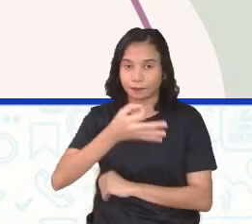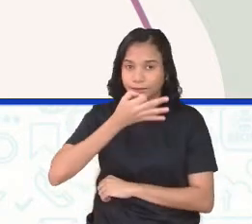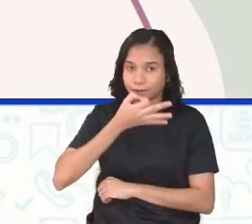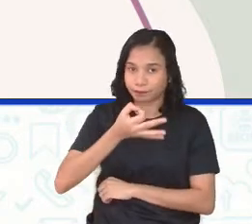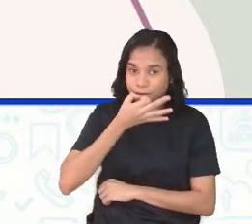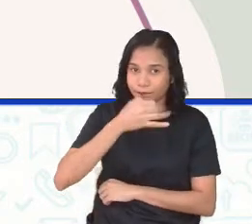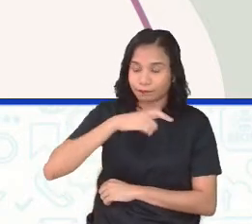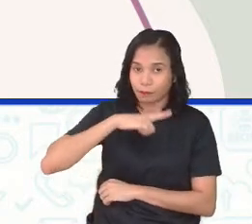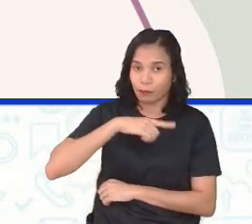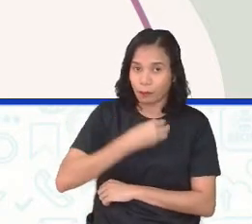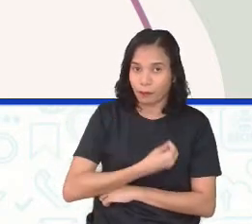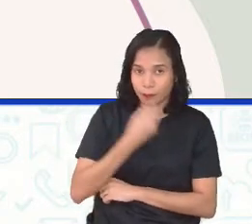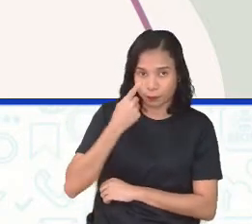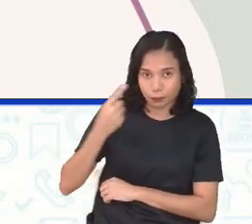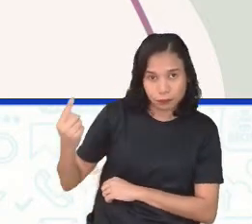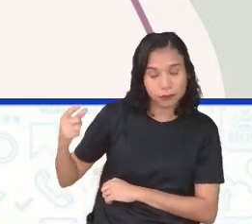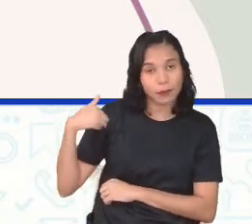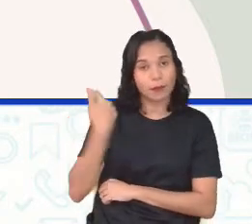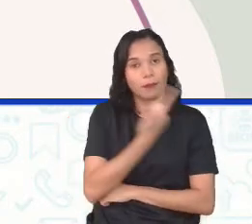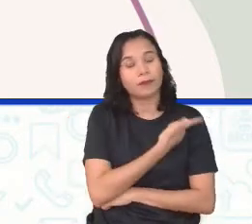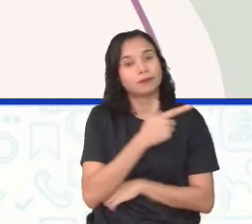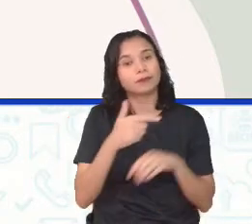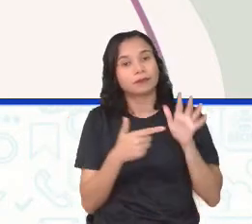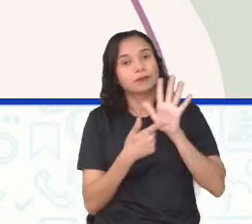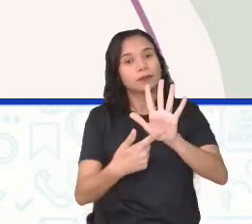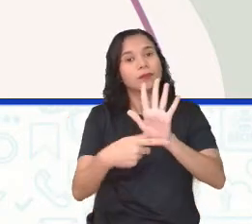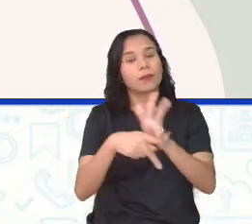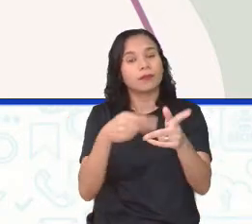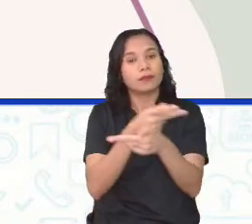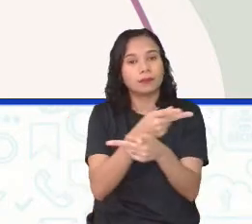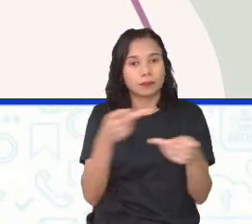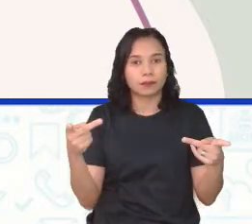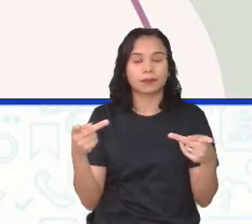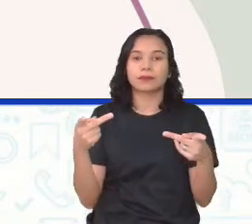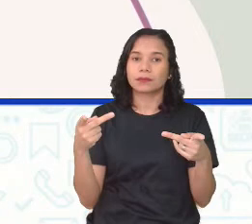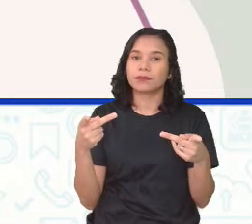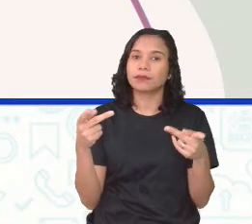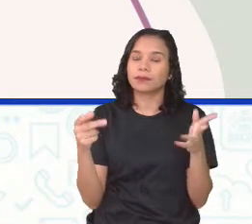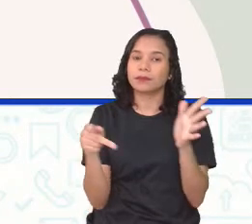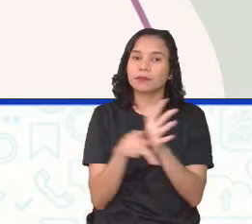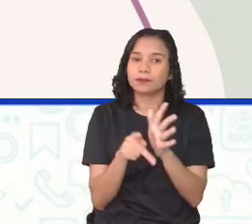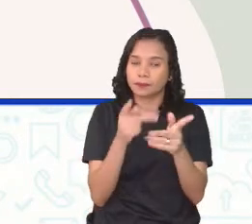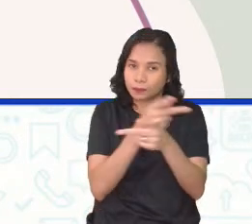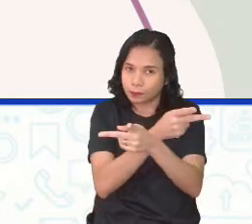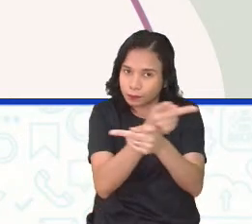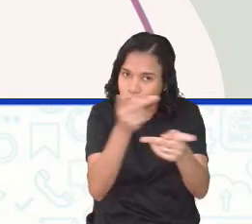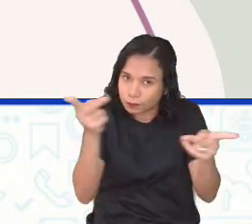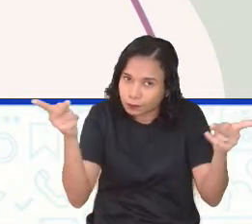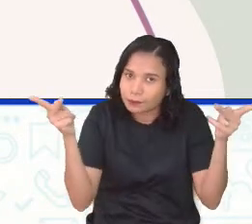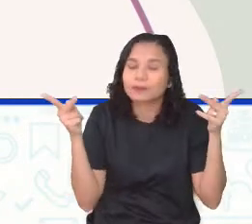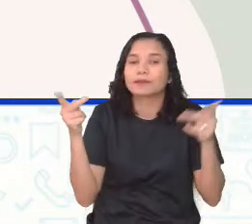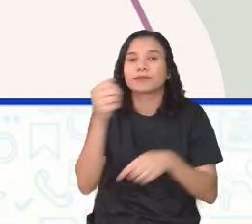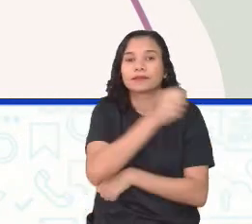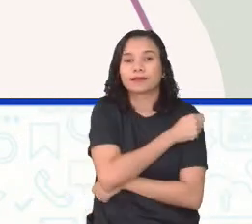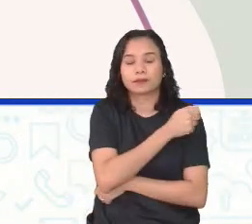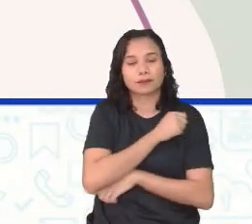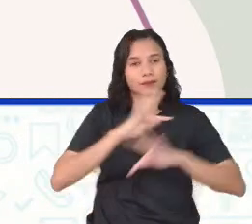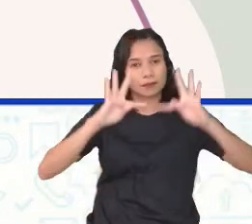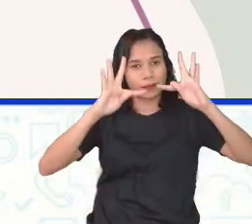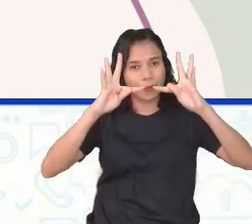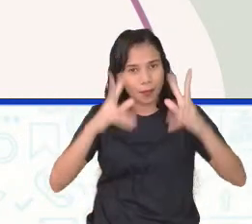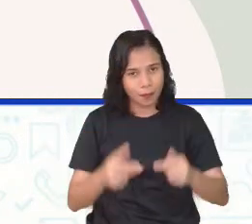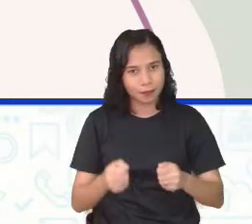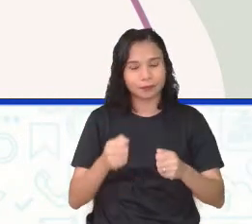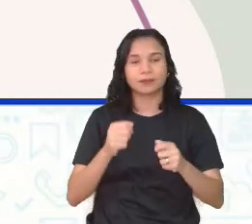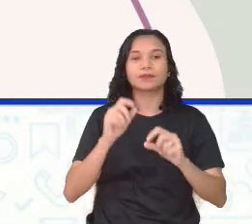opinião é isso aí, né? Então, nós estamos apresentando para você, para vocês, alunos e